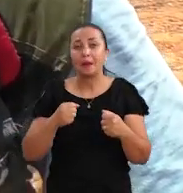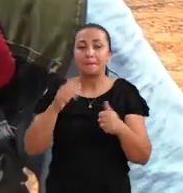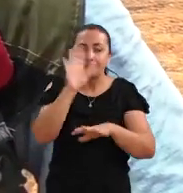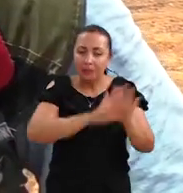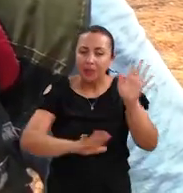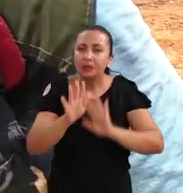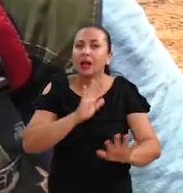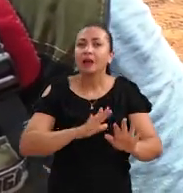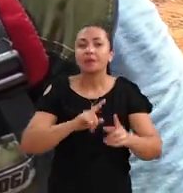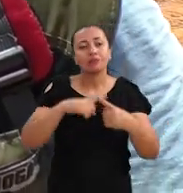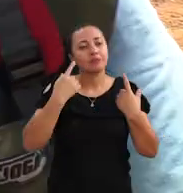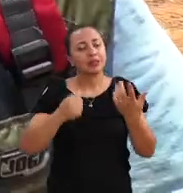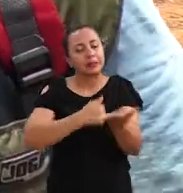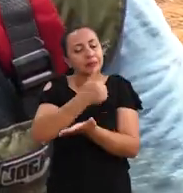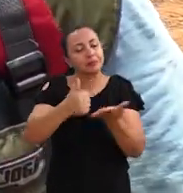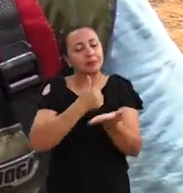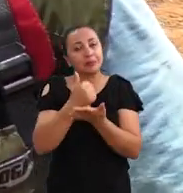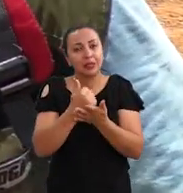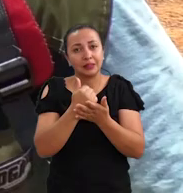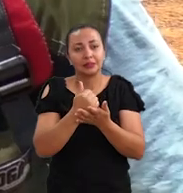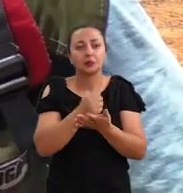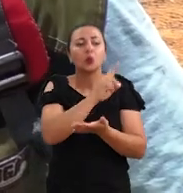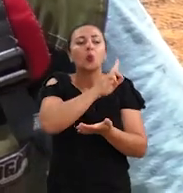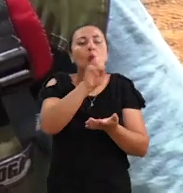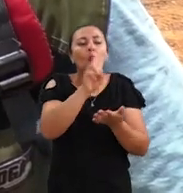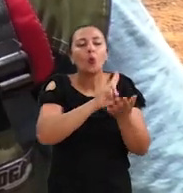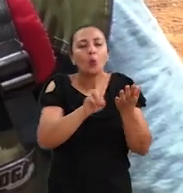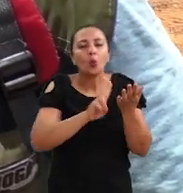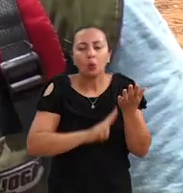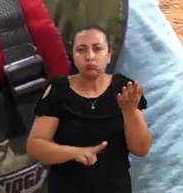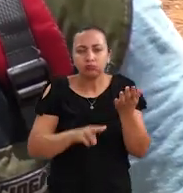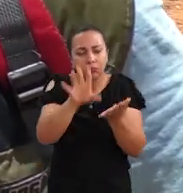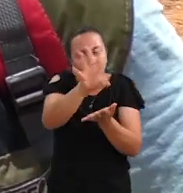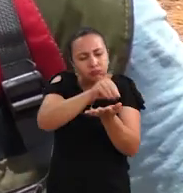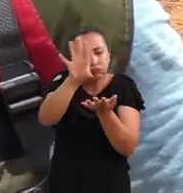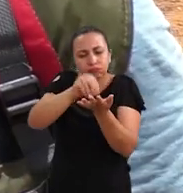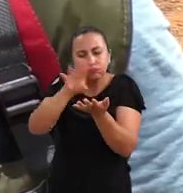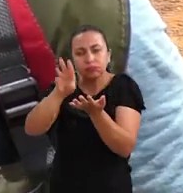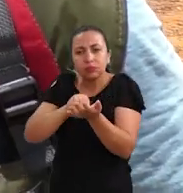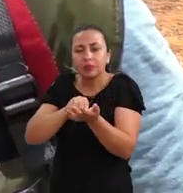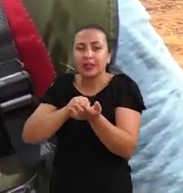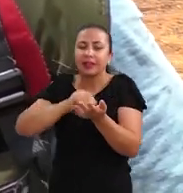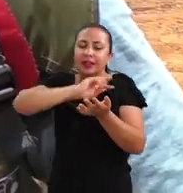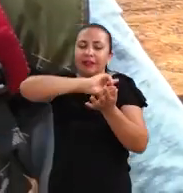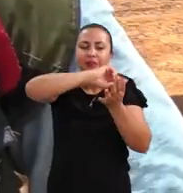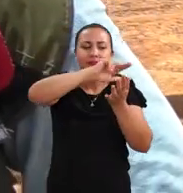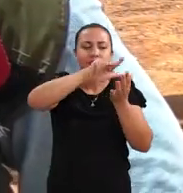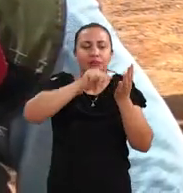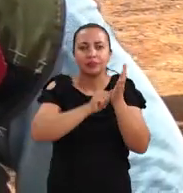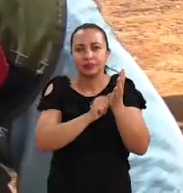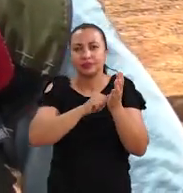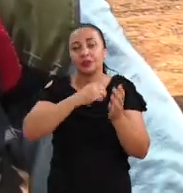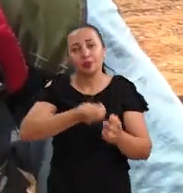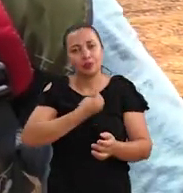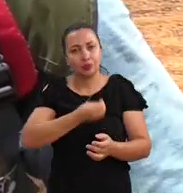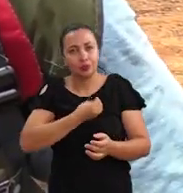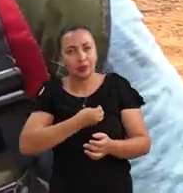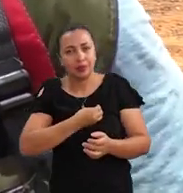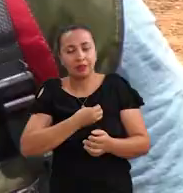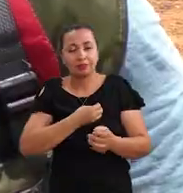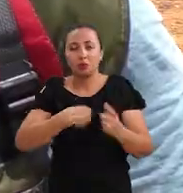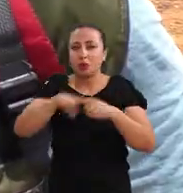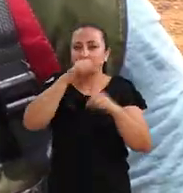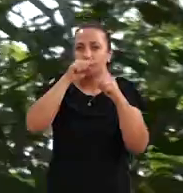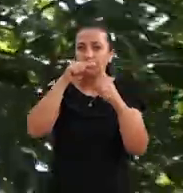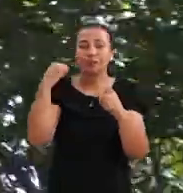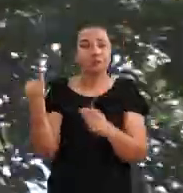precisa preservar isso tendo com base um levantamento forte, um levantamento robusto da biodiversidade desses locais. Então, esse é o